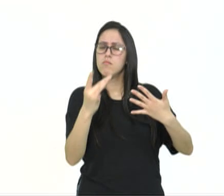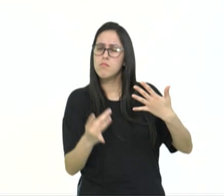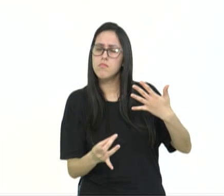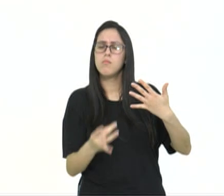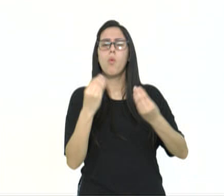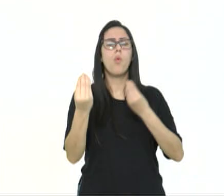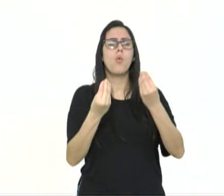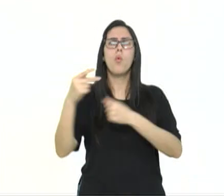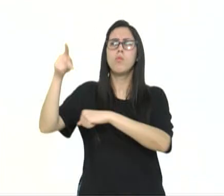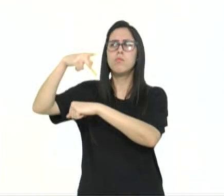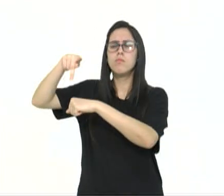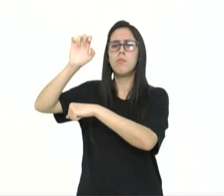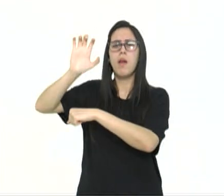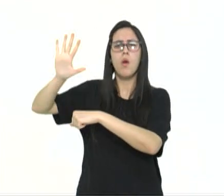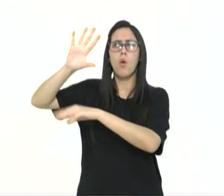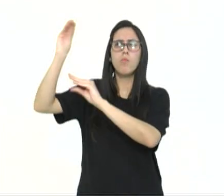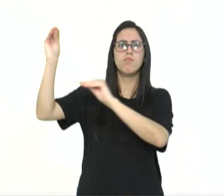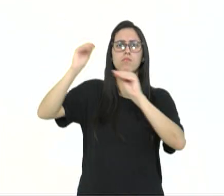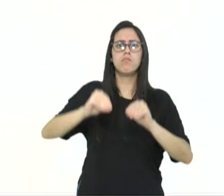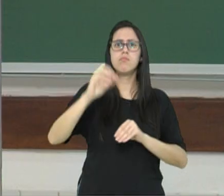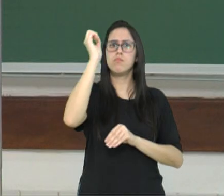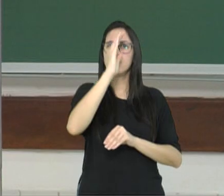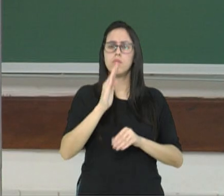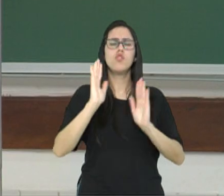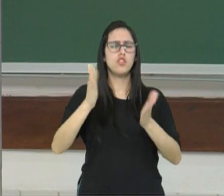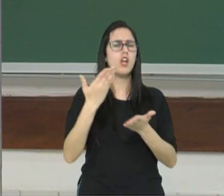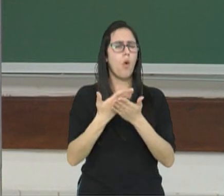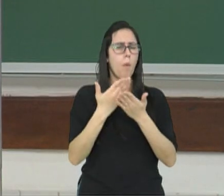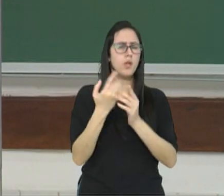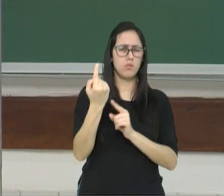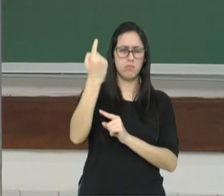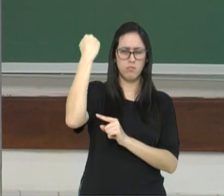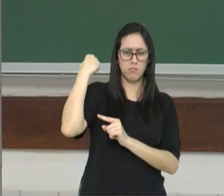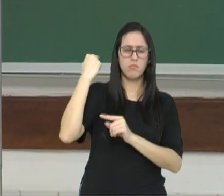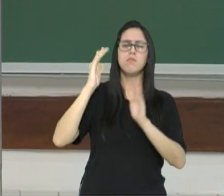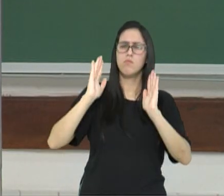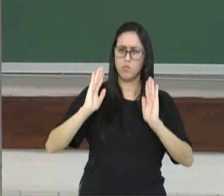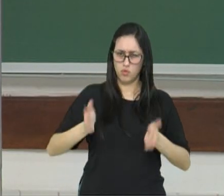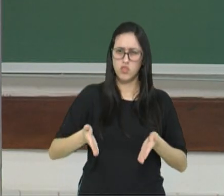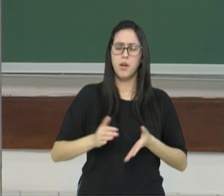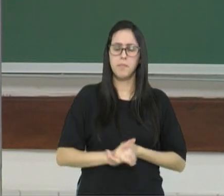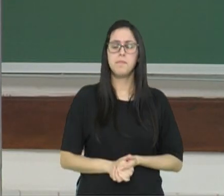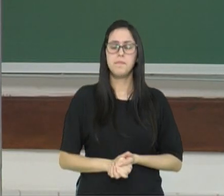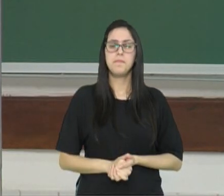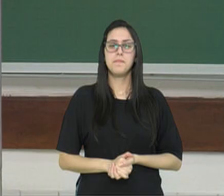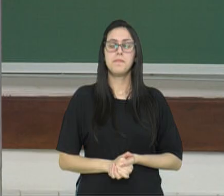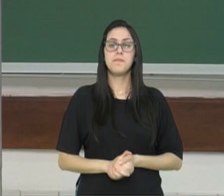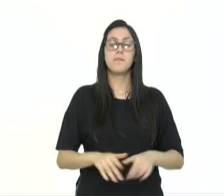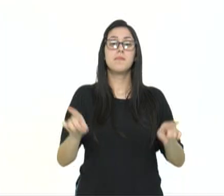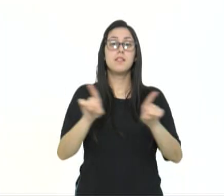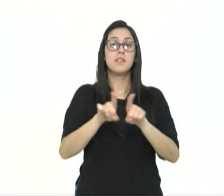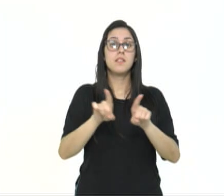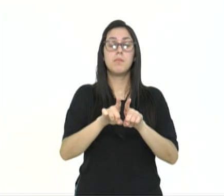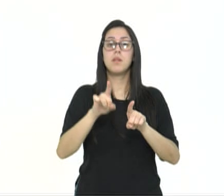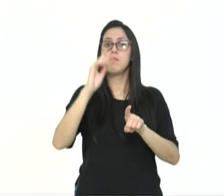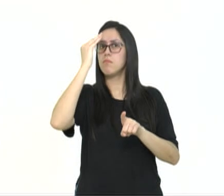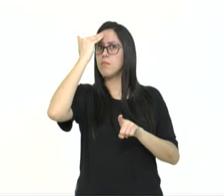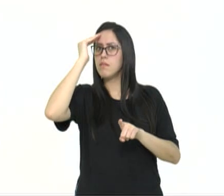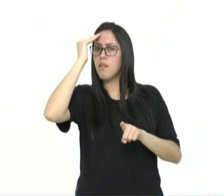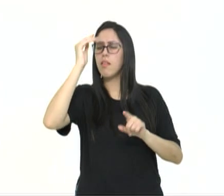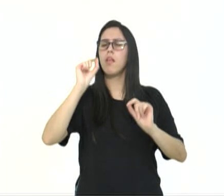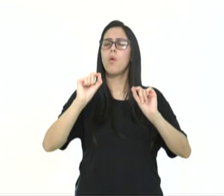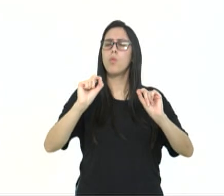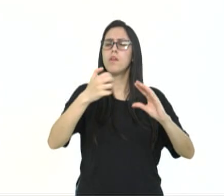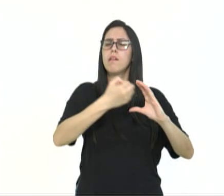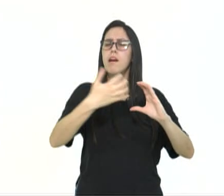imigrações europeias para o Brasil, que nós já começamos a falar na aula passada. Identificar as principais